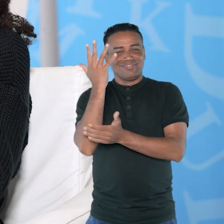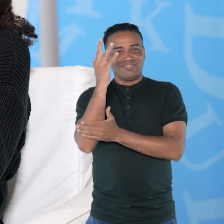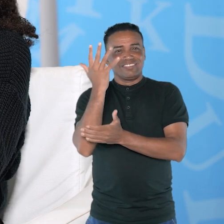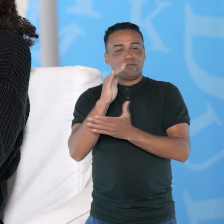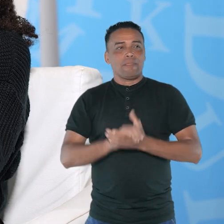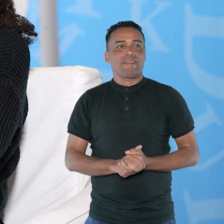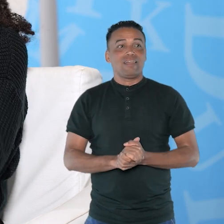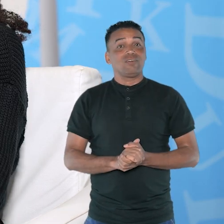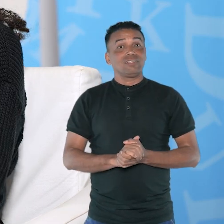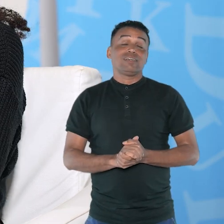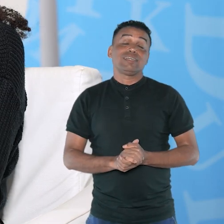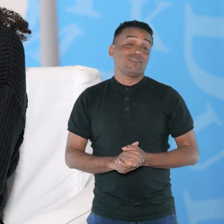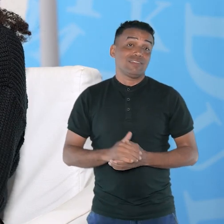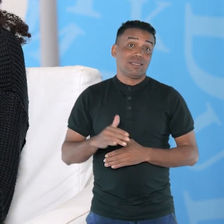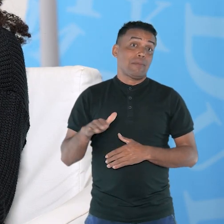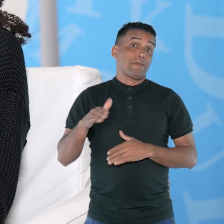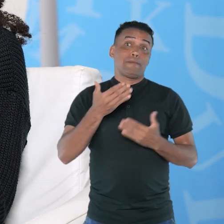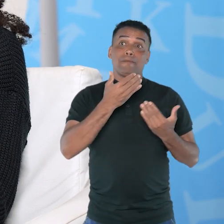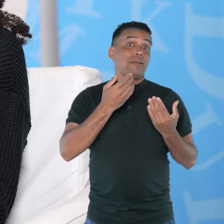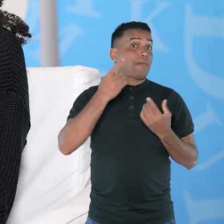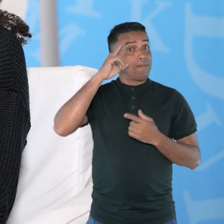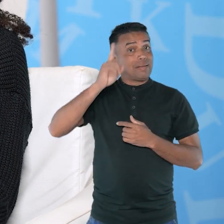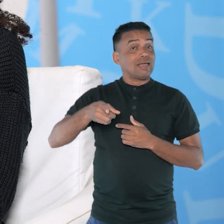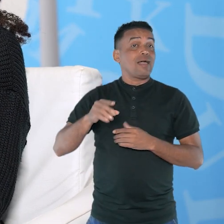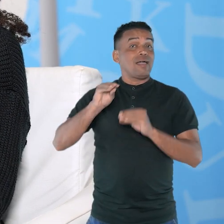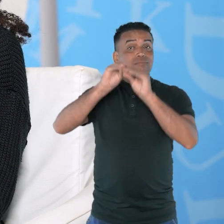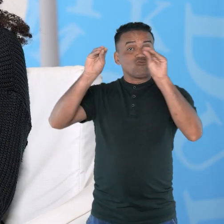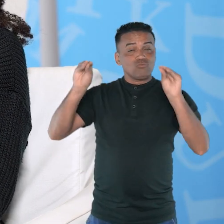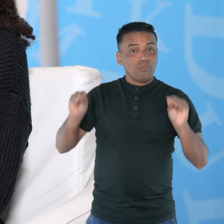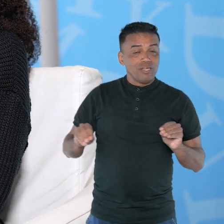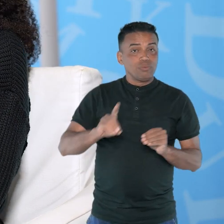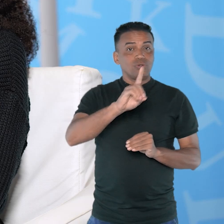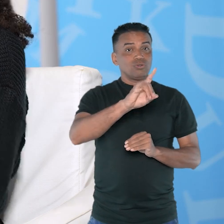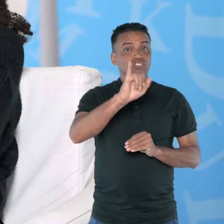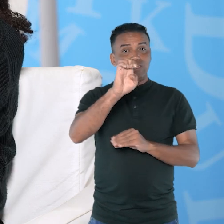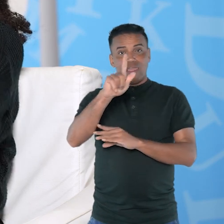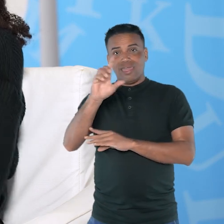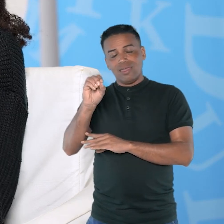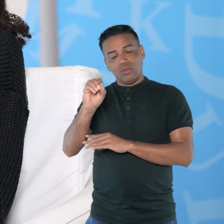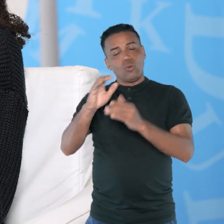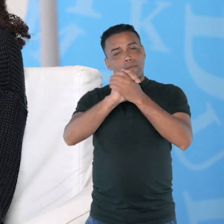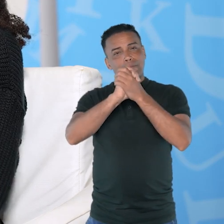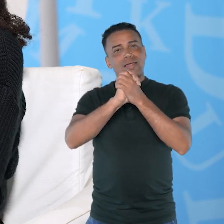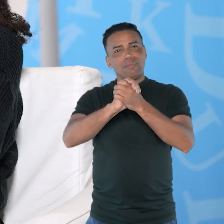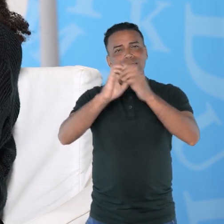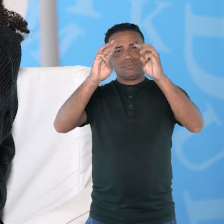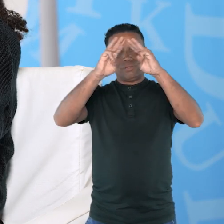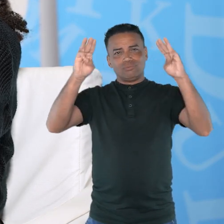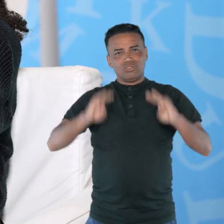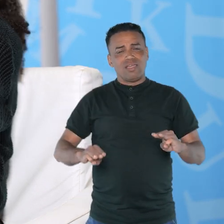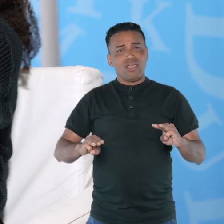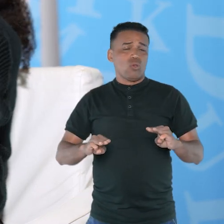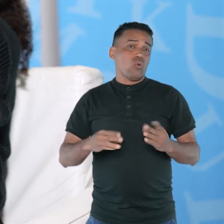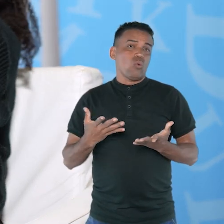Você vai ter que mandar meu beijo para o Diego e parabéns pelo museu. Gente, é muito bonito. Eu estava ali eu